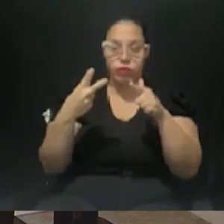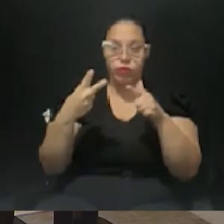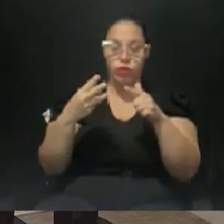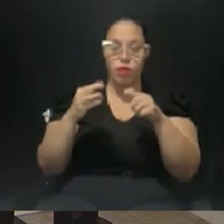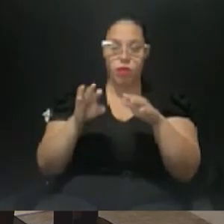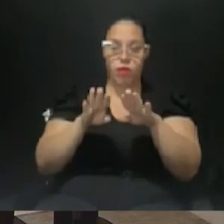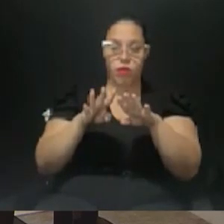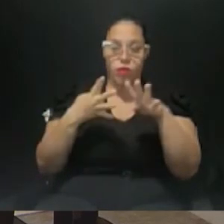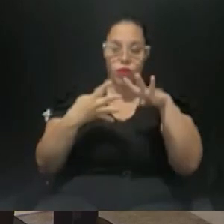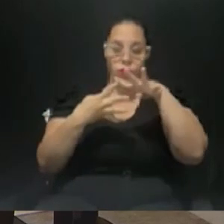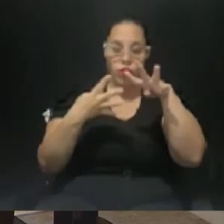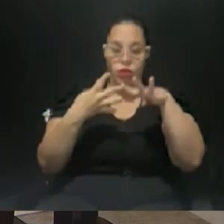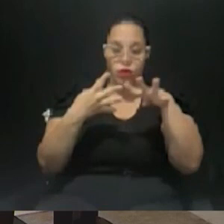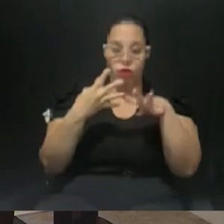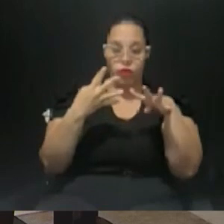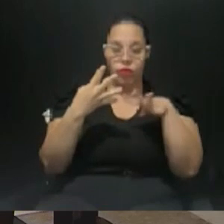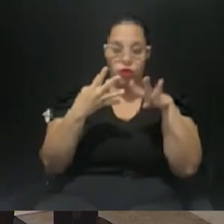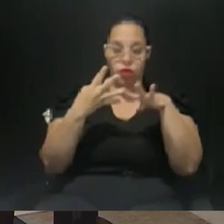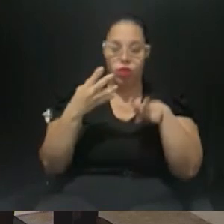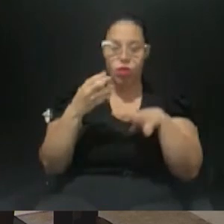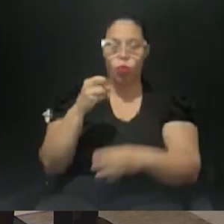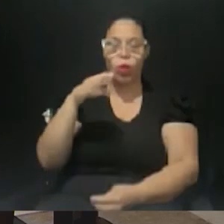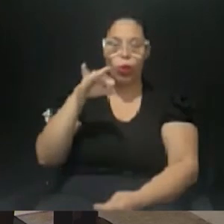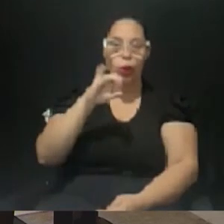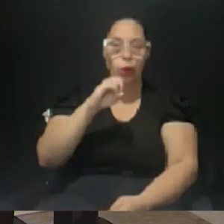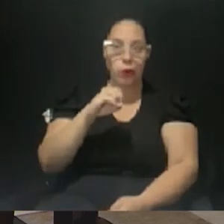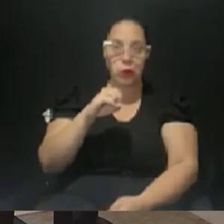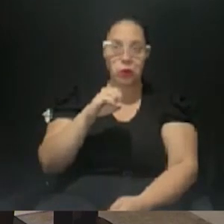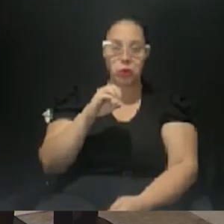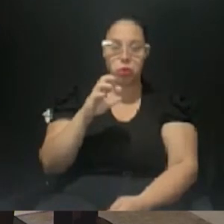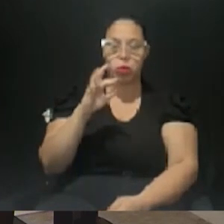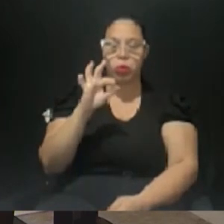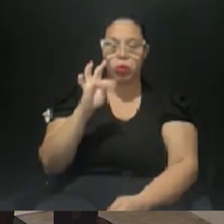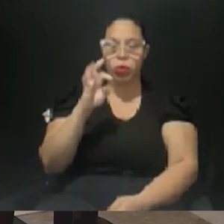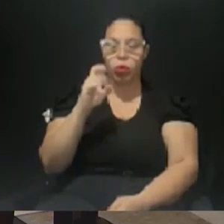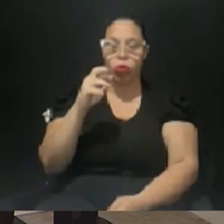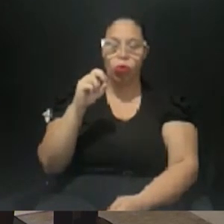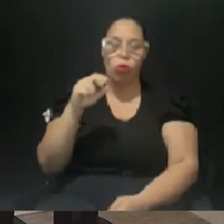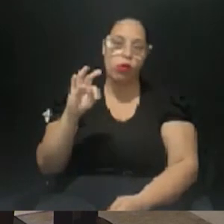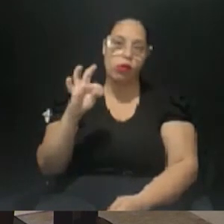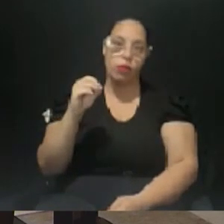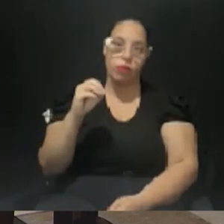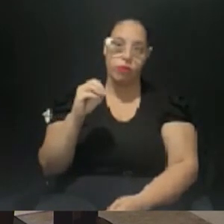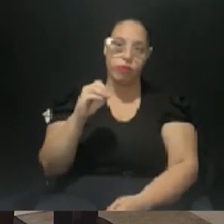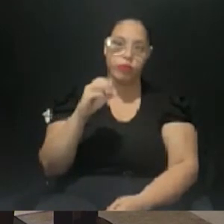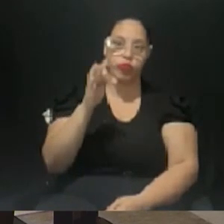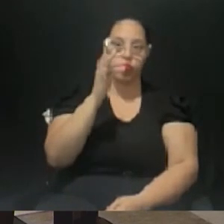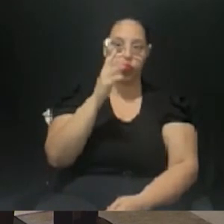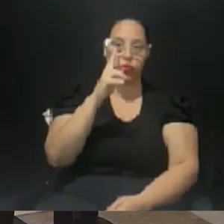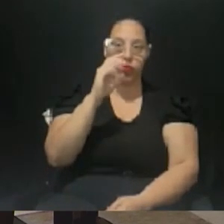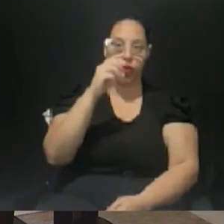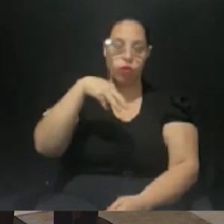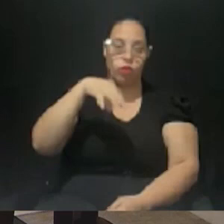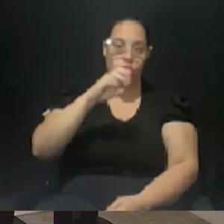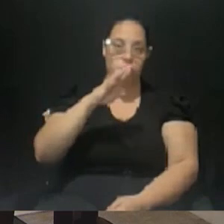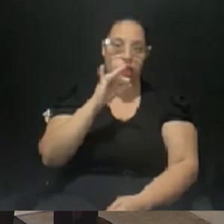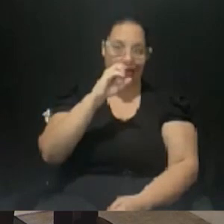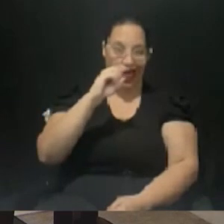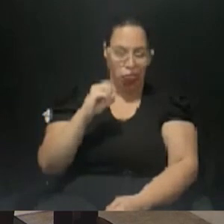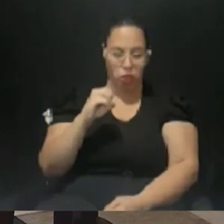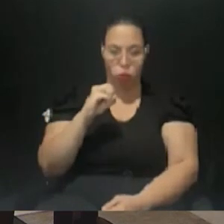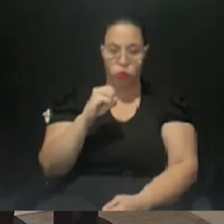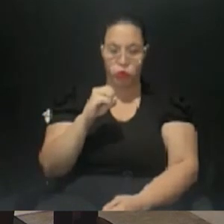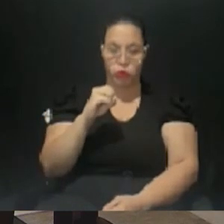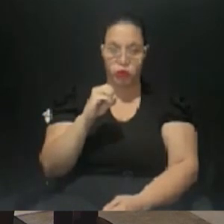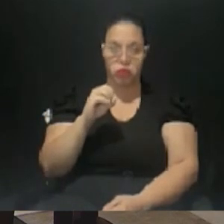Antônio Gisolfi, o Tota, e o Francisco Pinheiro de Souza, o Chico, e compraram